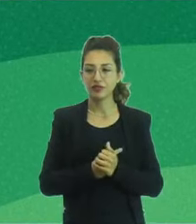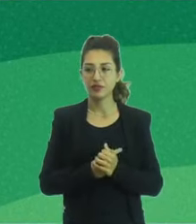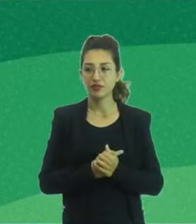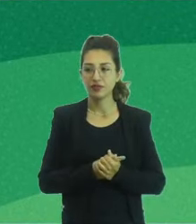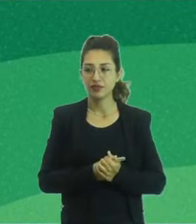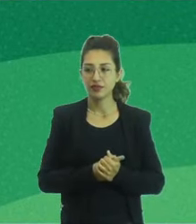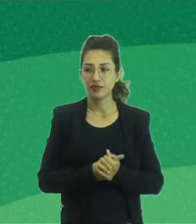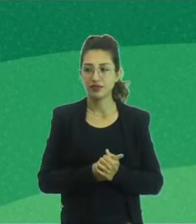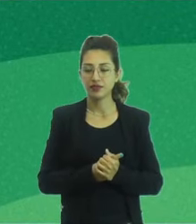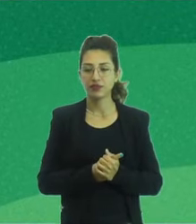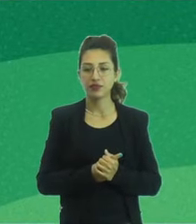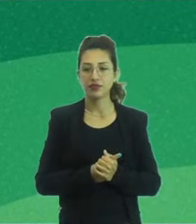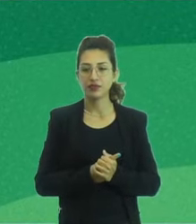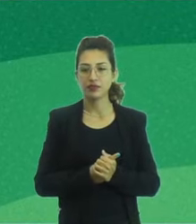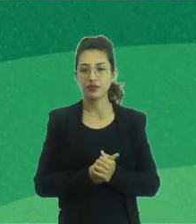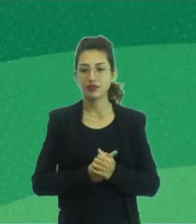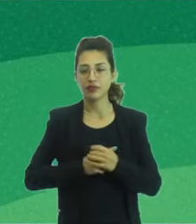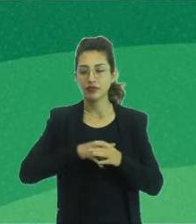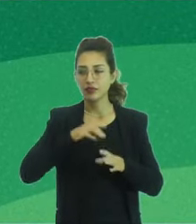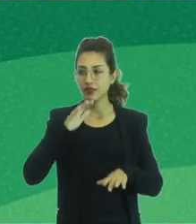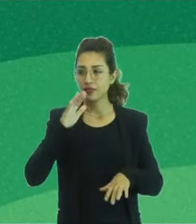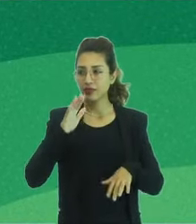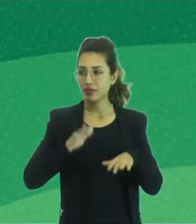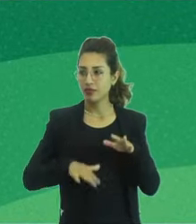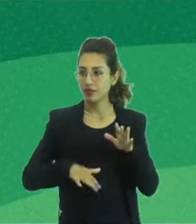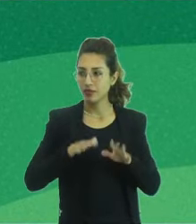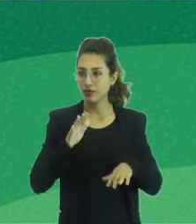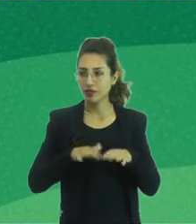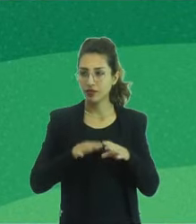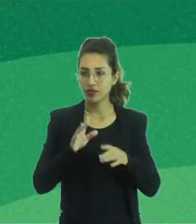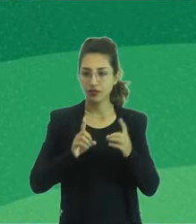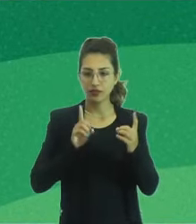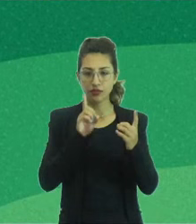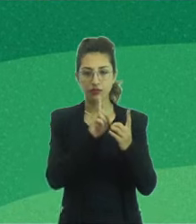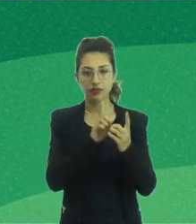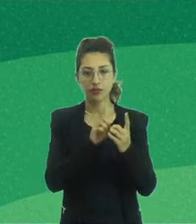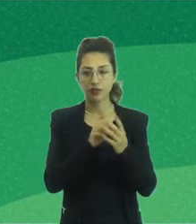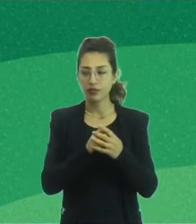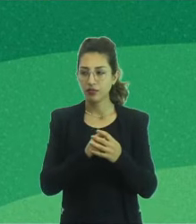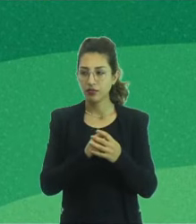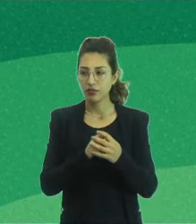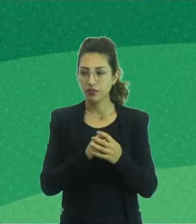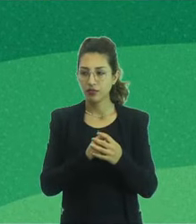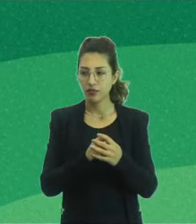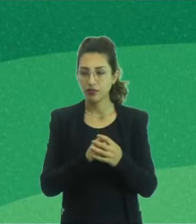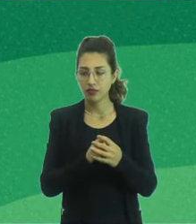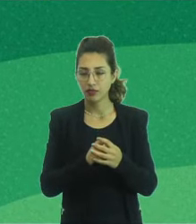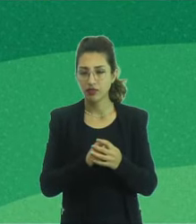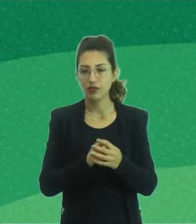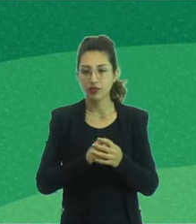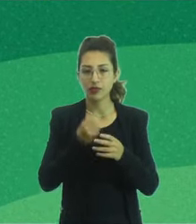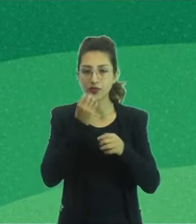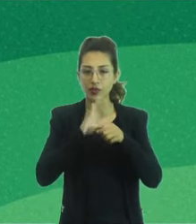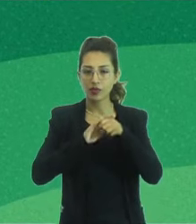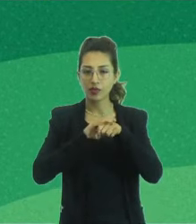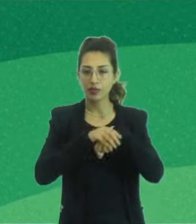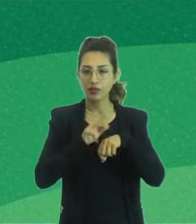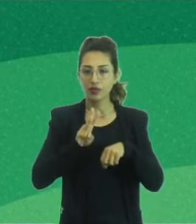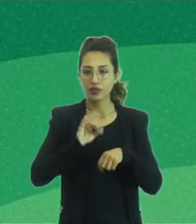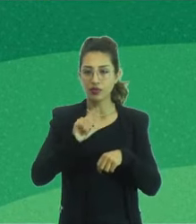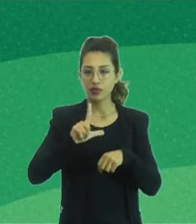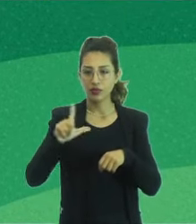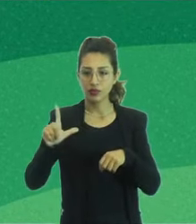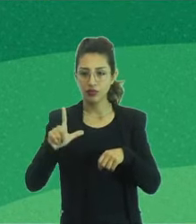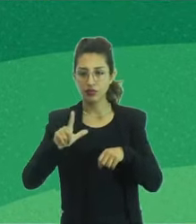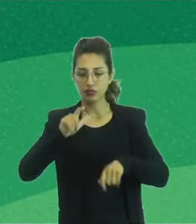Às vezes eu não falo com eu Eu te amo Às vezes eu não falo como eu é a última pessoa que eu dou Boa noite não às vezes eu tô lá no